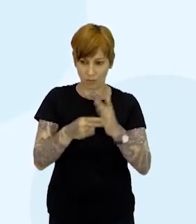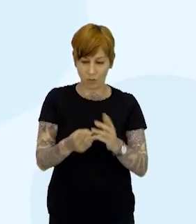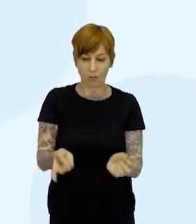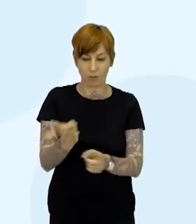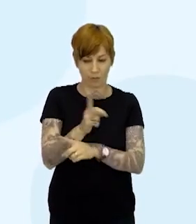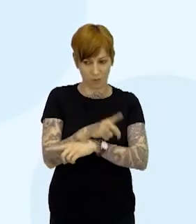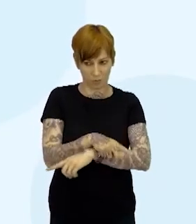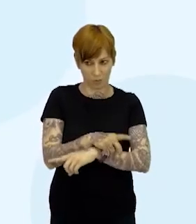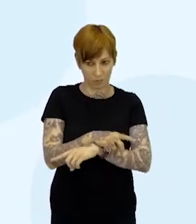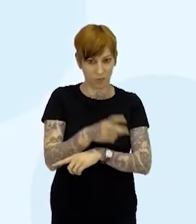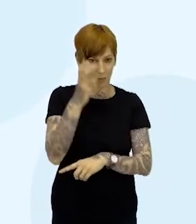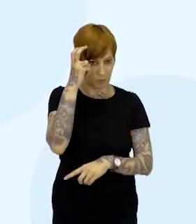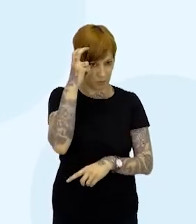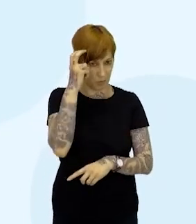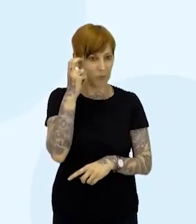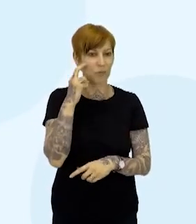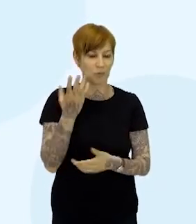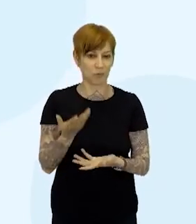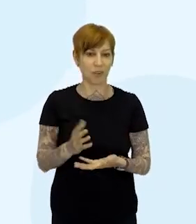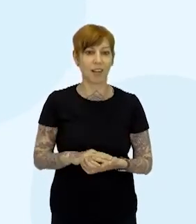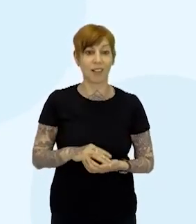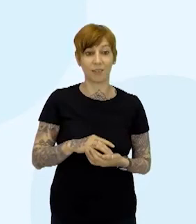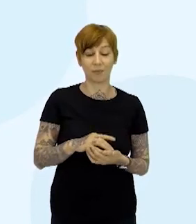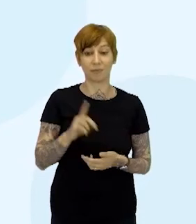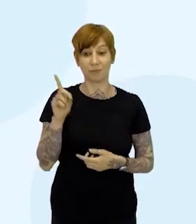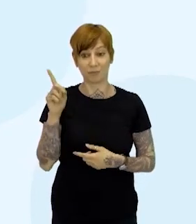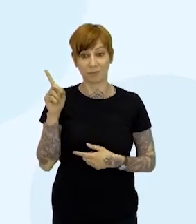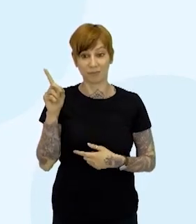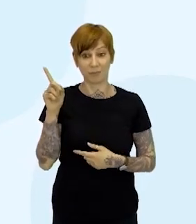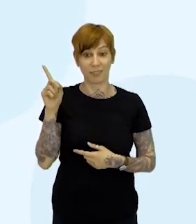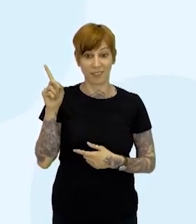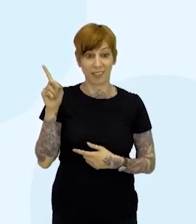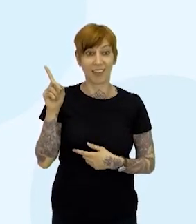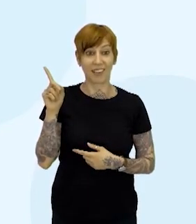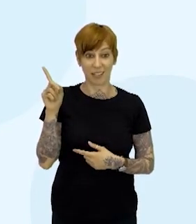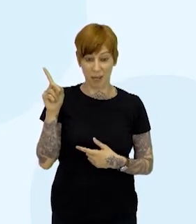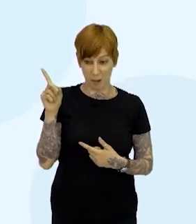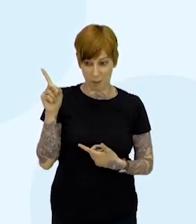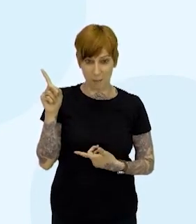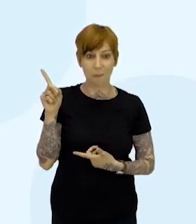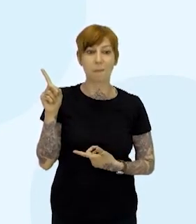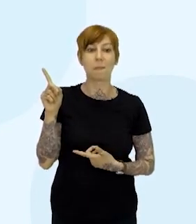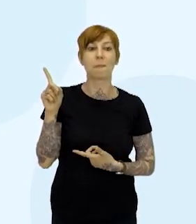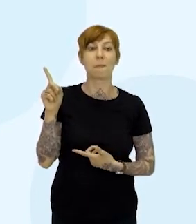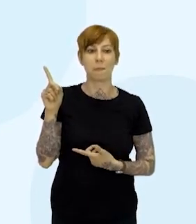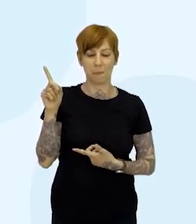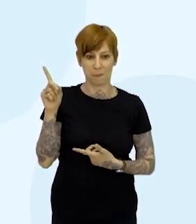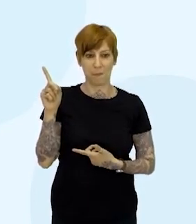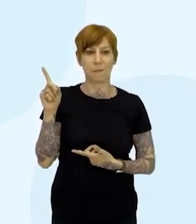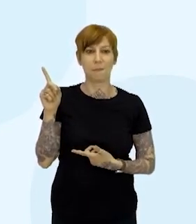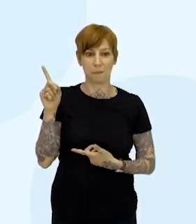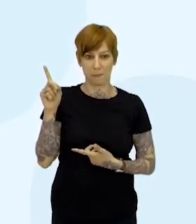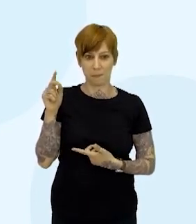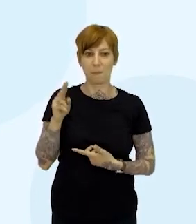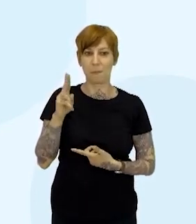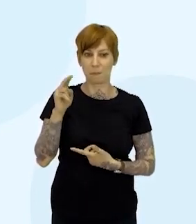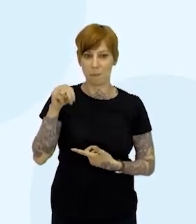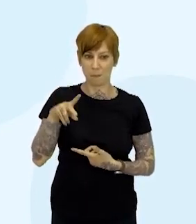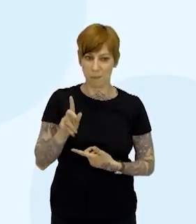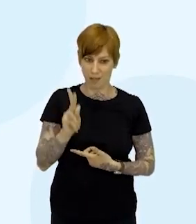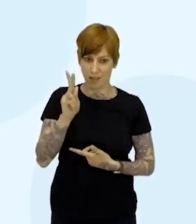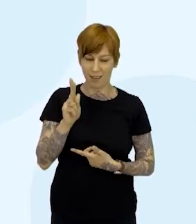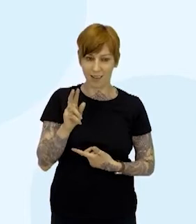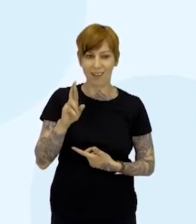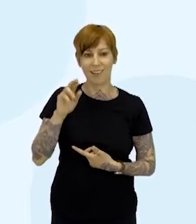aqui, esse daqui, ó. O punk, formados por jovens, né? Principalmente o punk mais famoso, 1977.